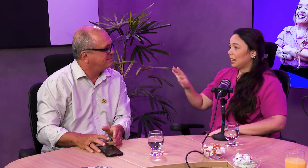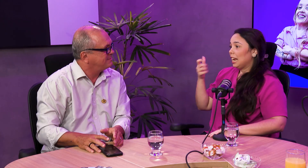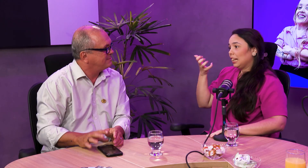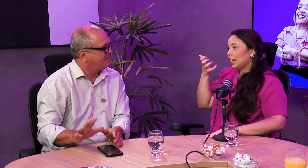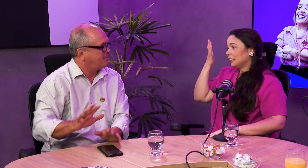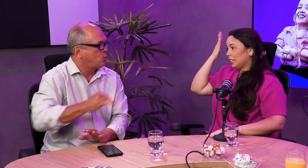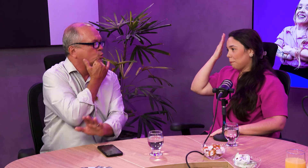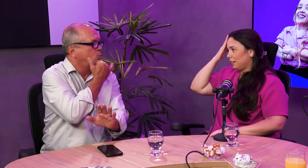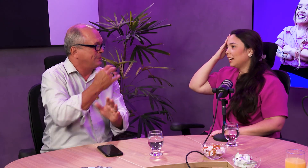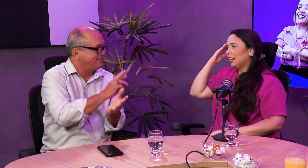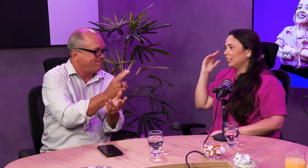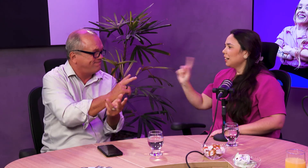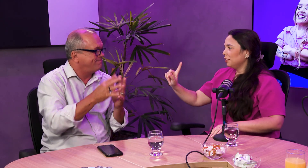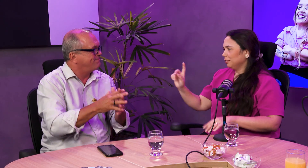Pode.